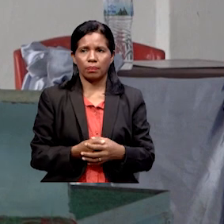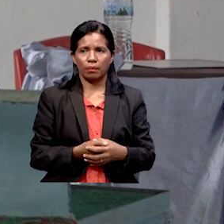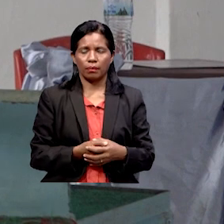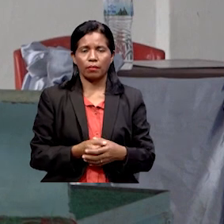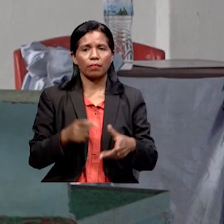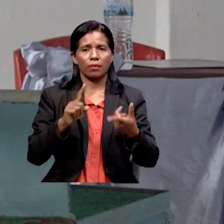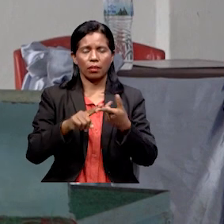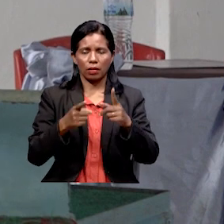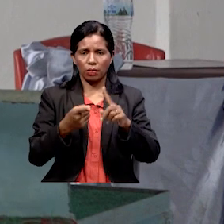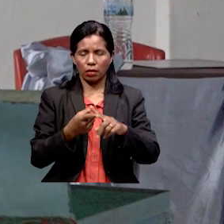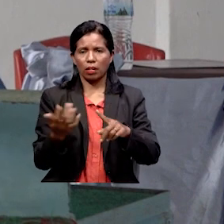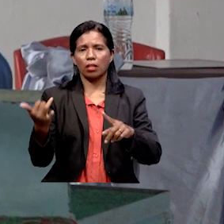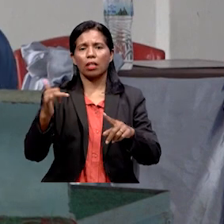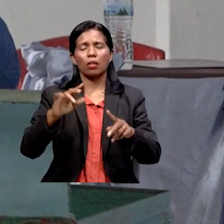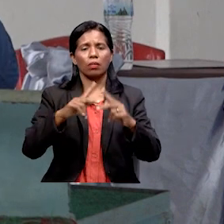colega empresa se